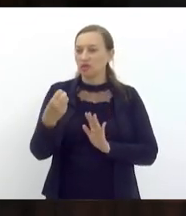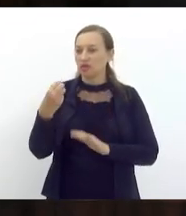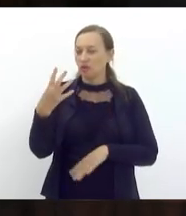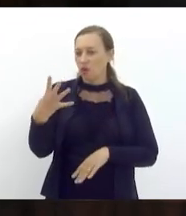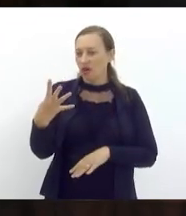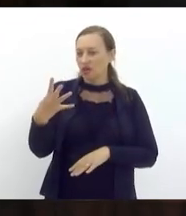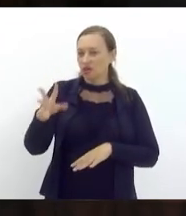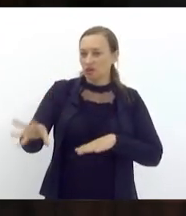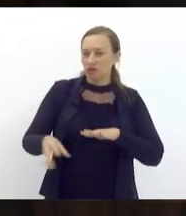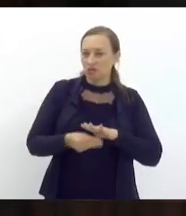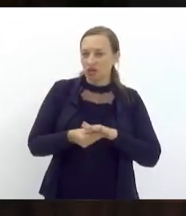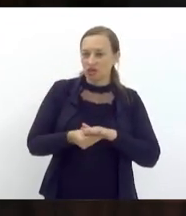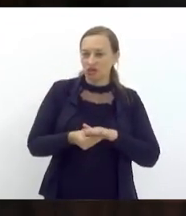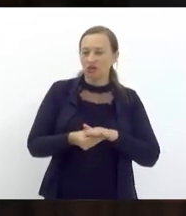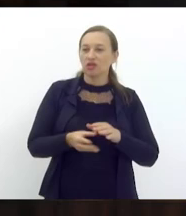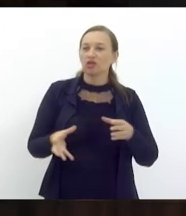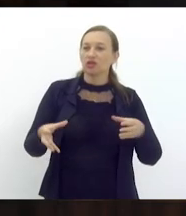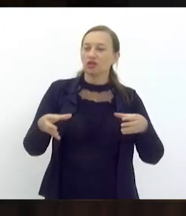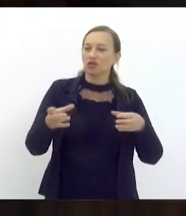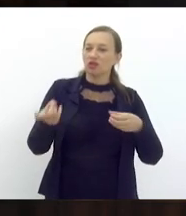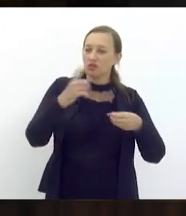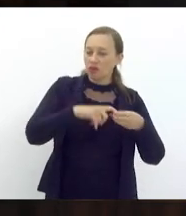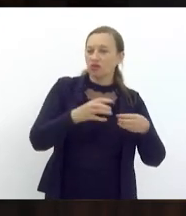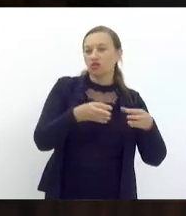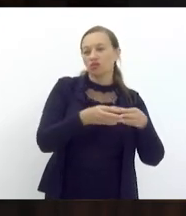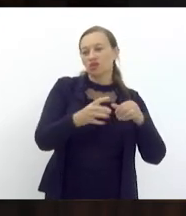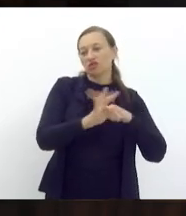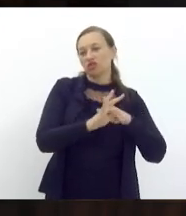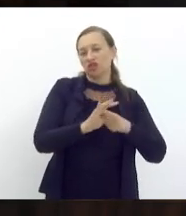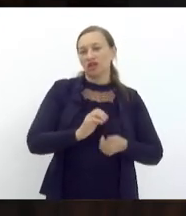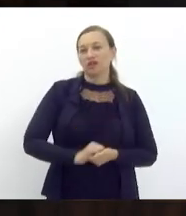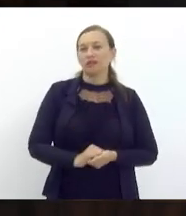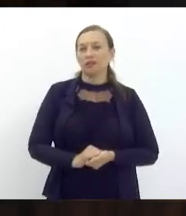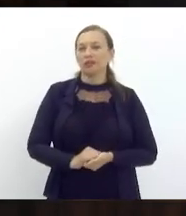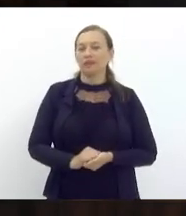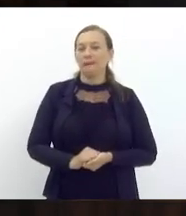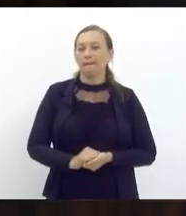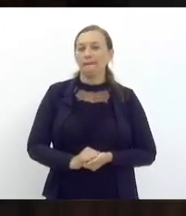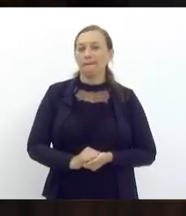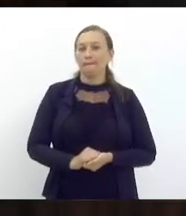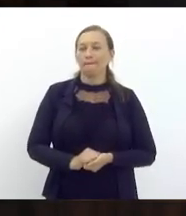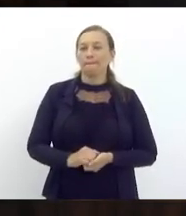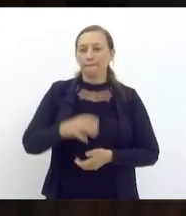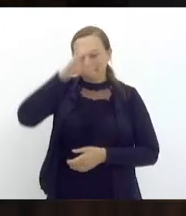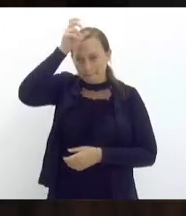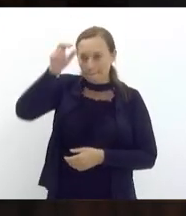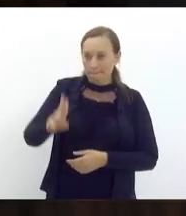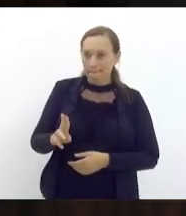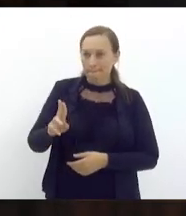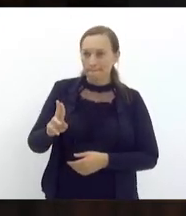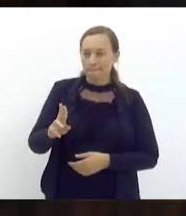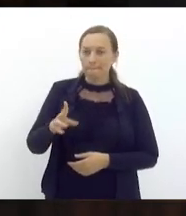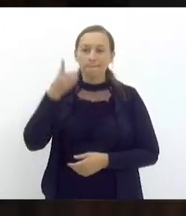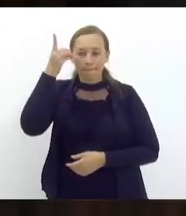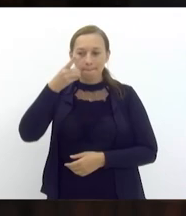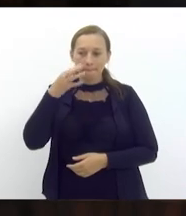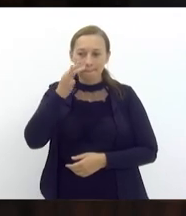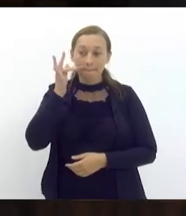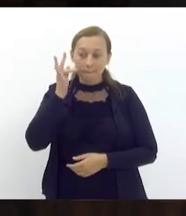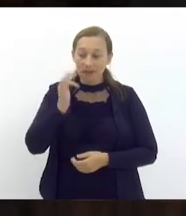quatro emendas e retorna às comissões Deputado Flávio Serafim